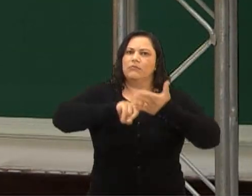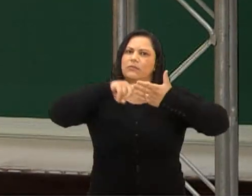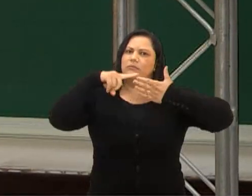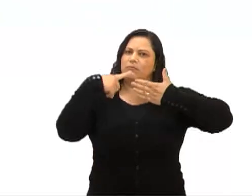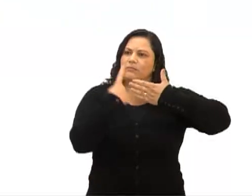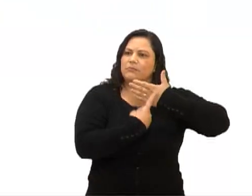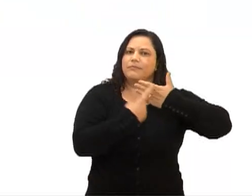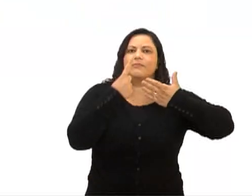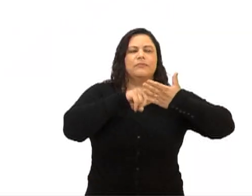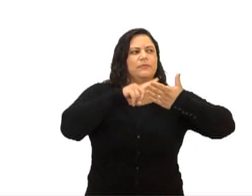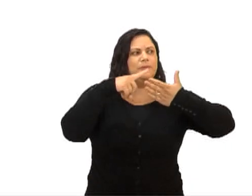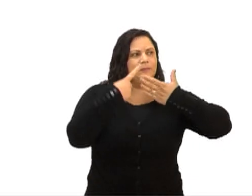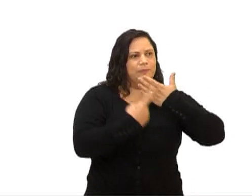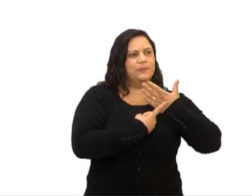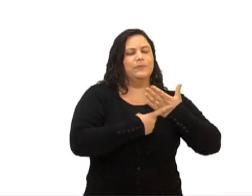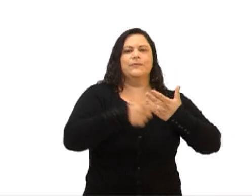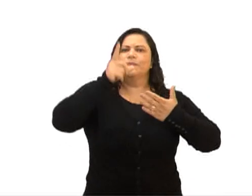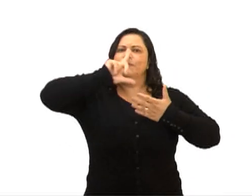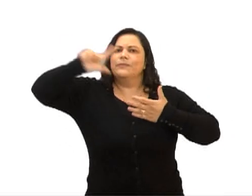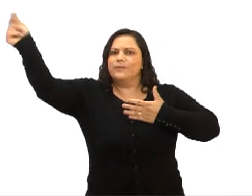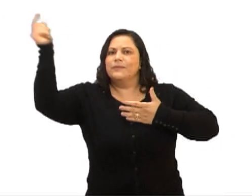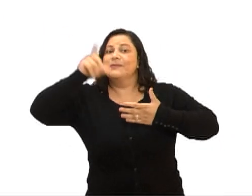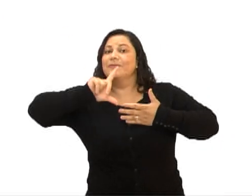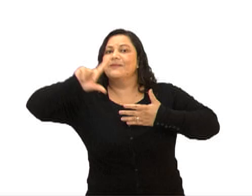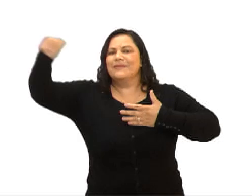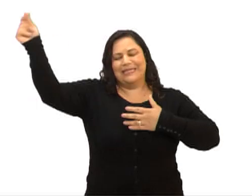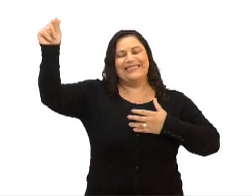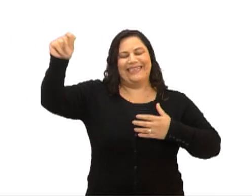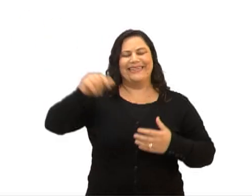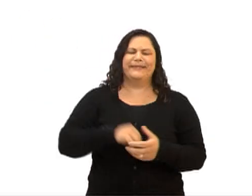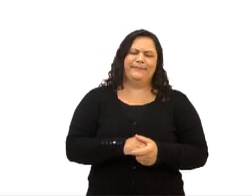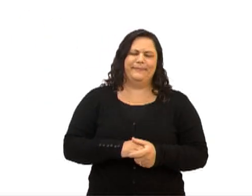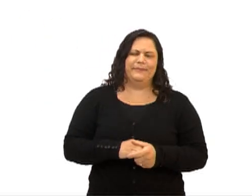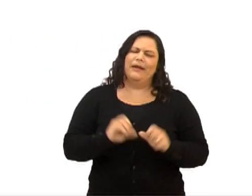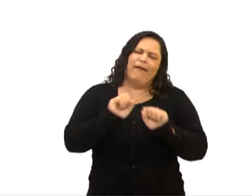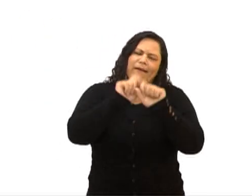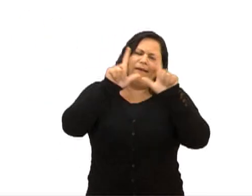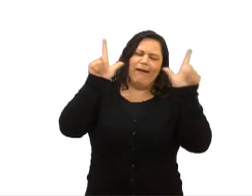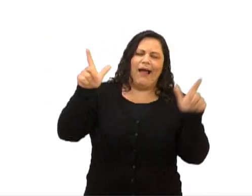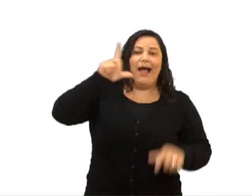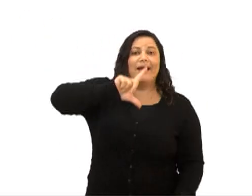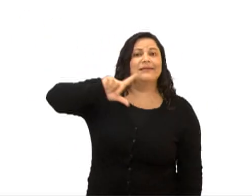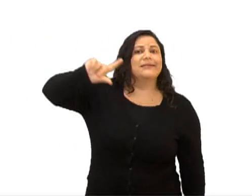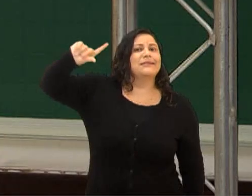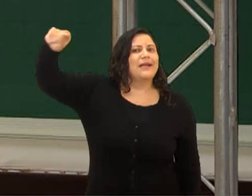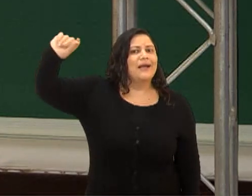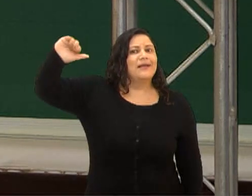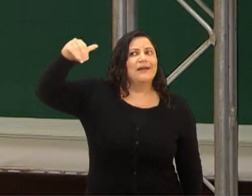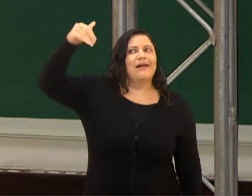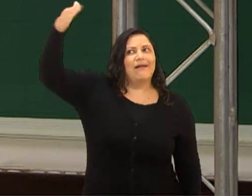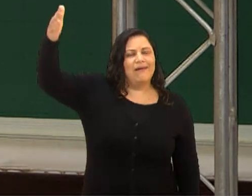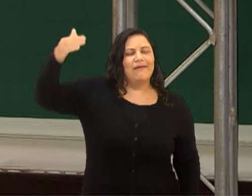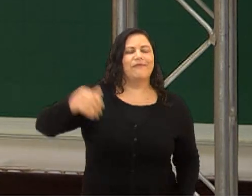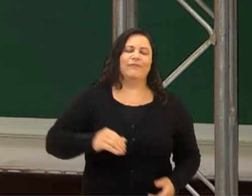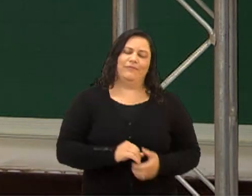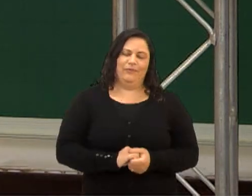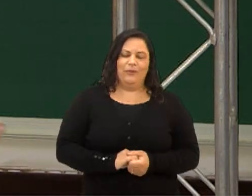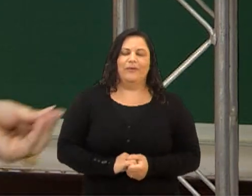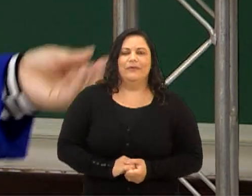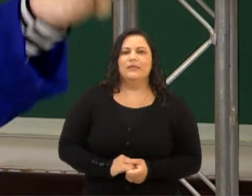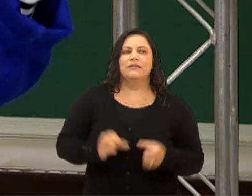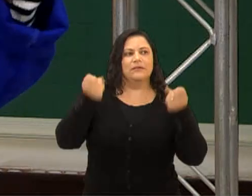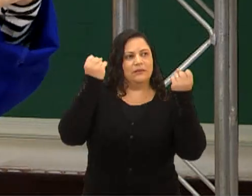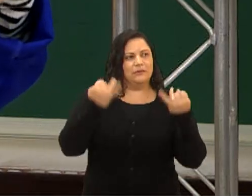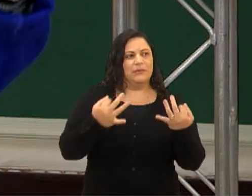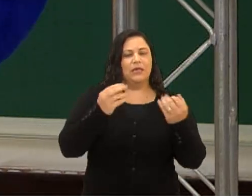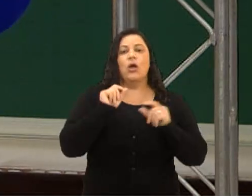aqui, ó, sair lá fora. Né? Então, se vai sair, é óbvio que é para fora. É uma figura de linguagem que nós chamamos de pleonasmo. Né? Como